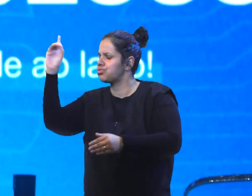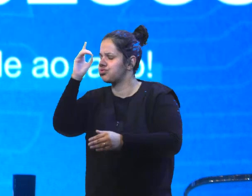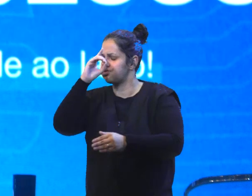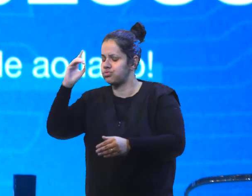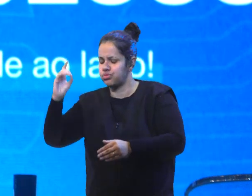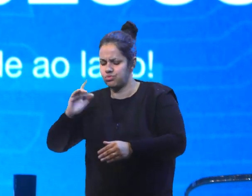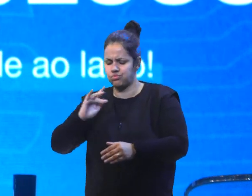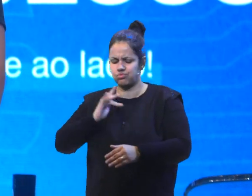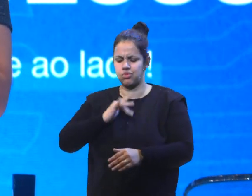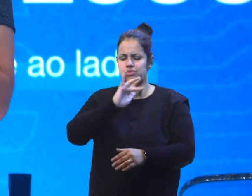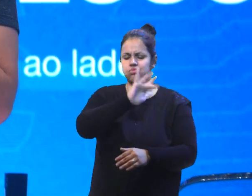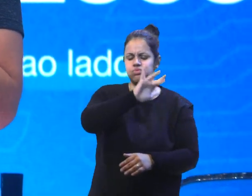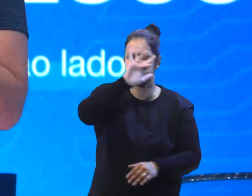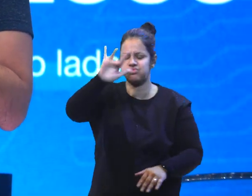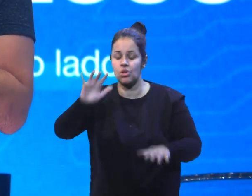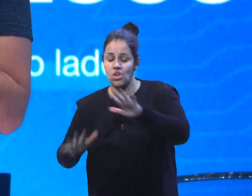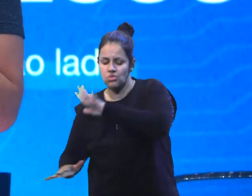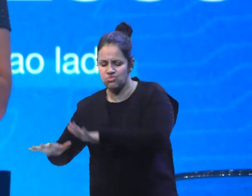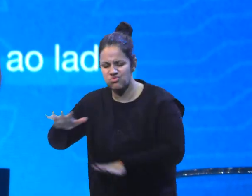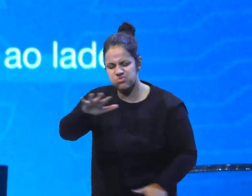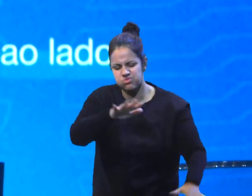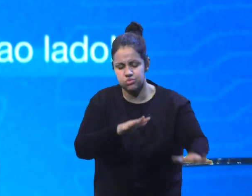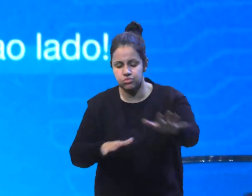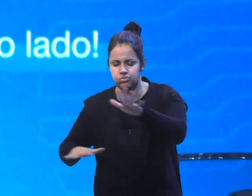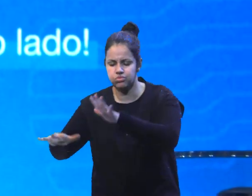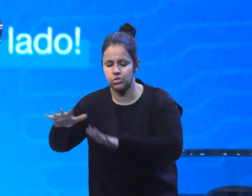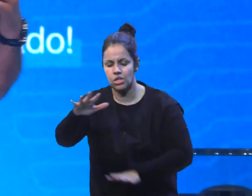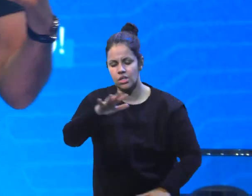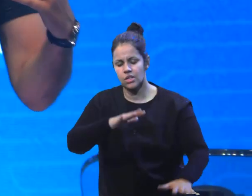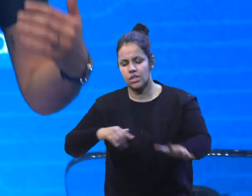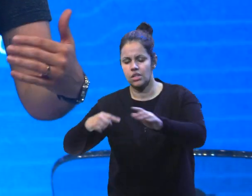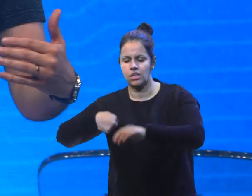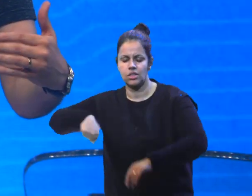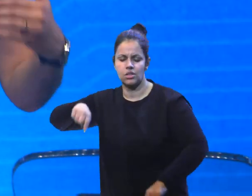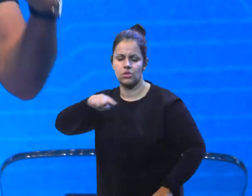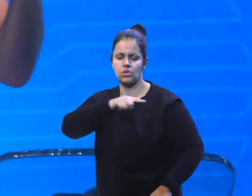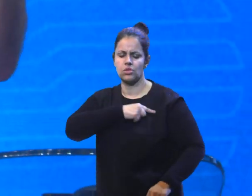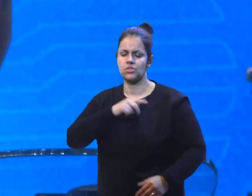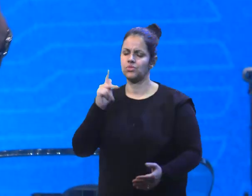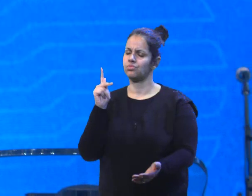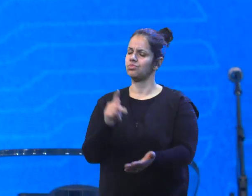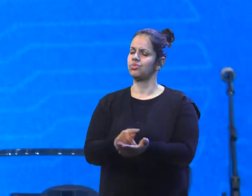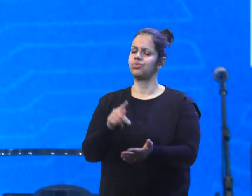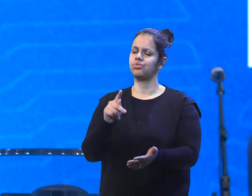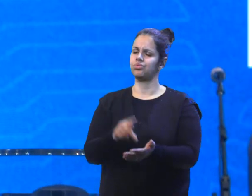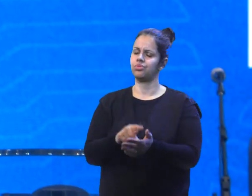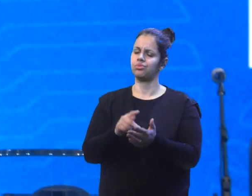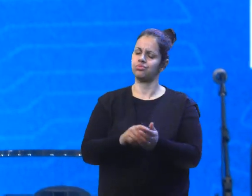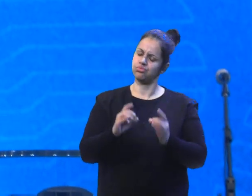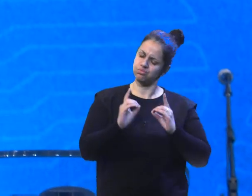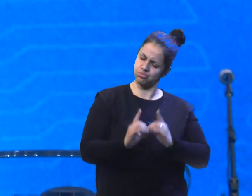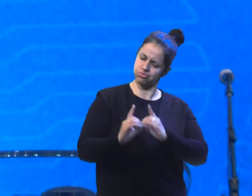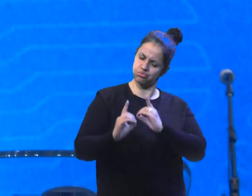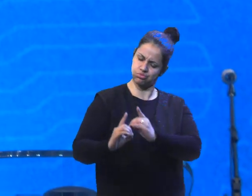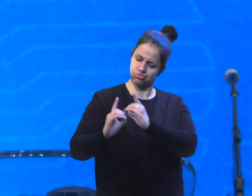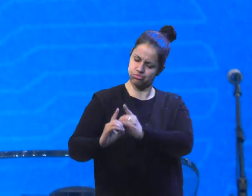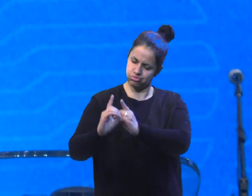multidão, mas Pai, que sejamos sim, Jesus, discípulos verdadeiros do Senhor.